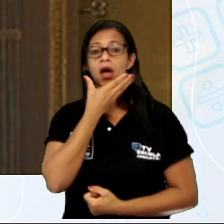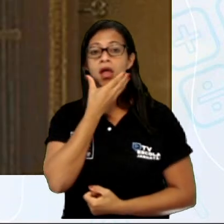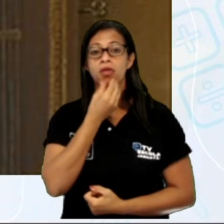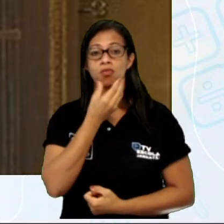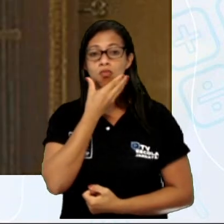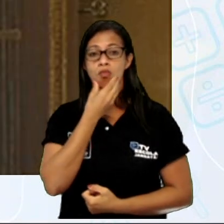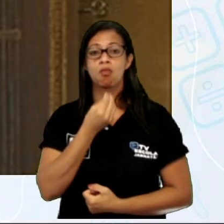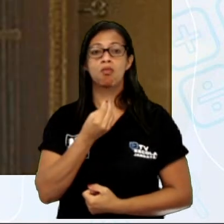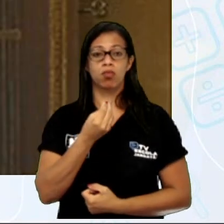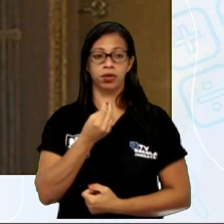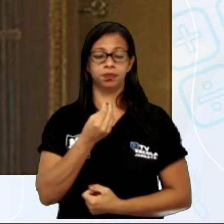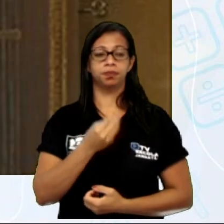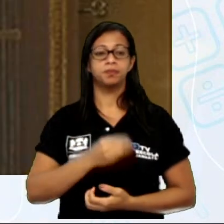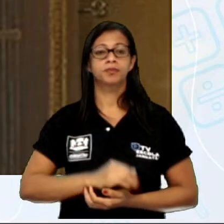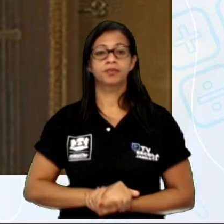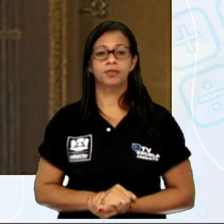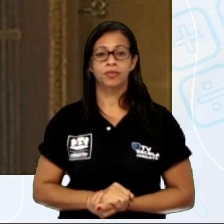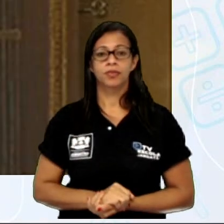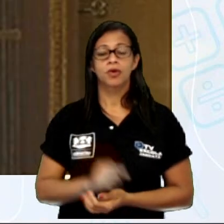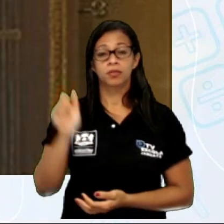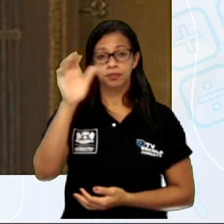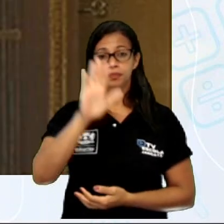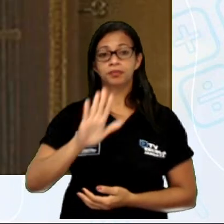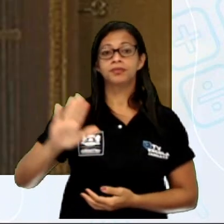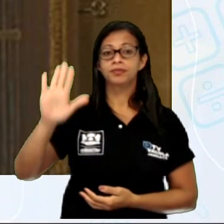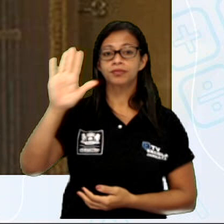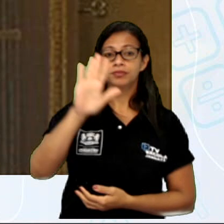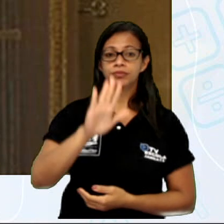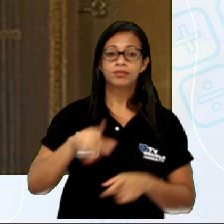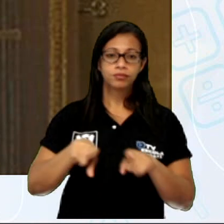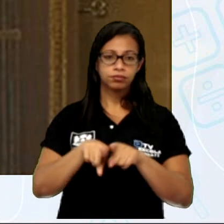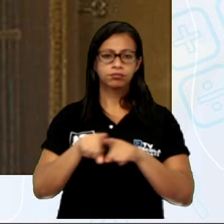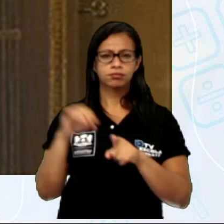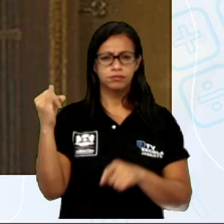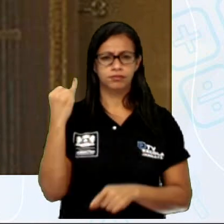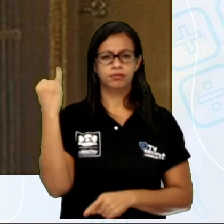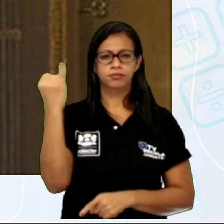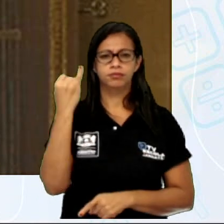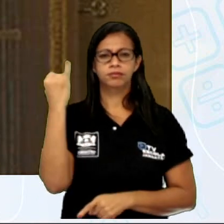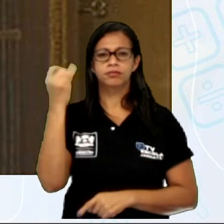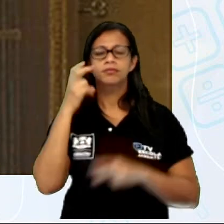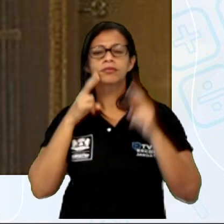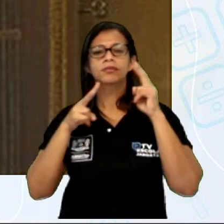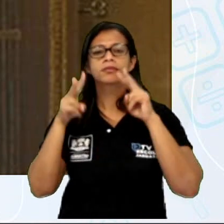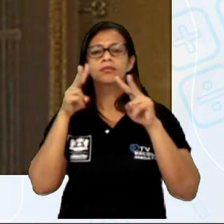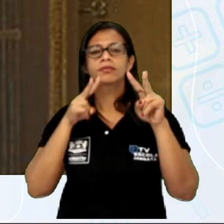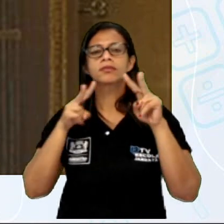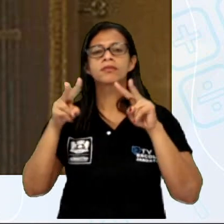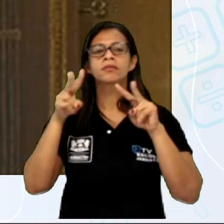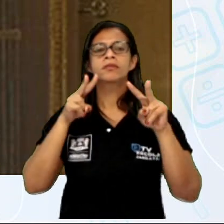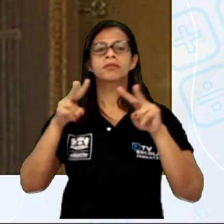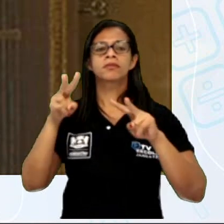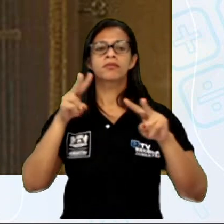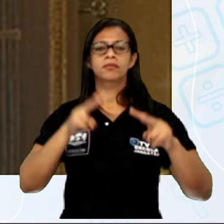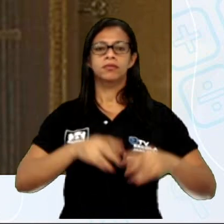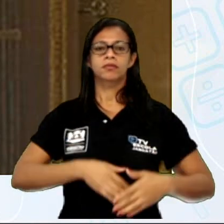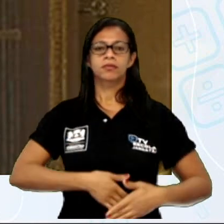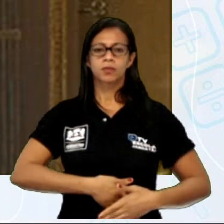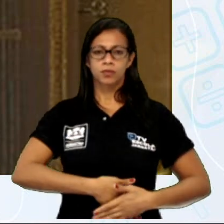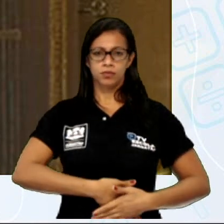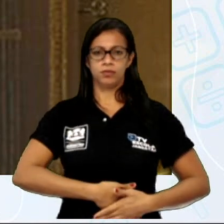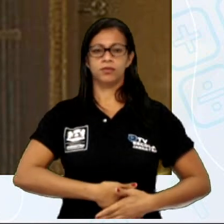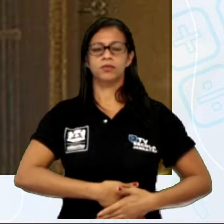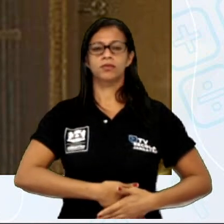ver. Outra imagem dele que é muito importante, vocês observam aí o poderio dele, ele com